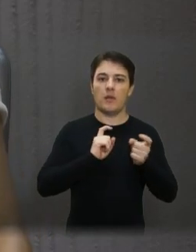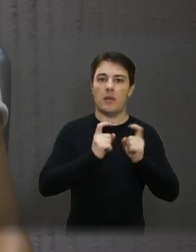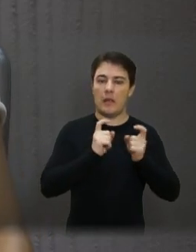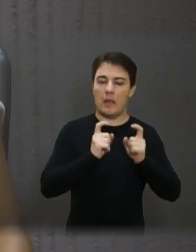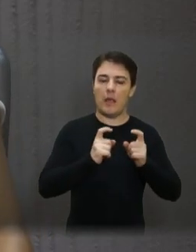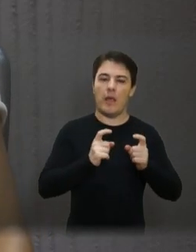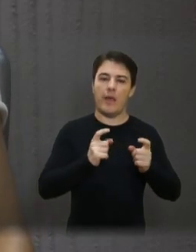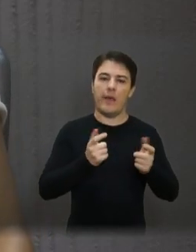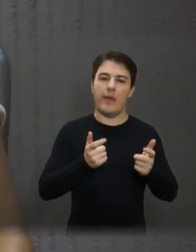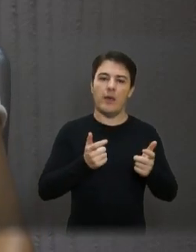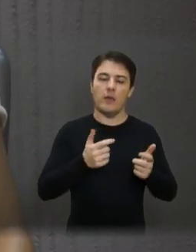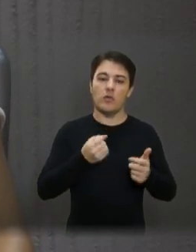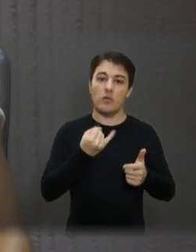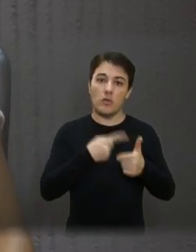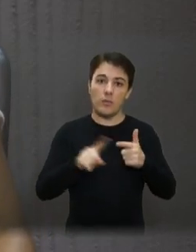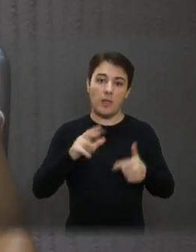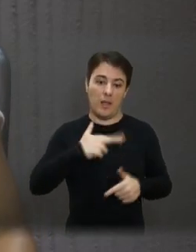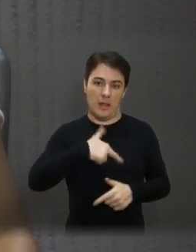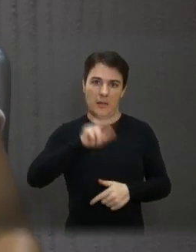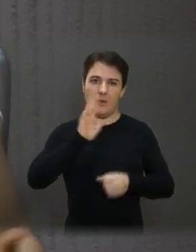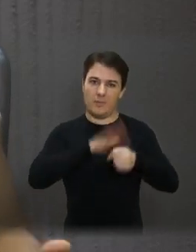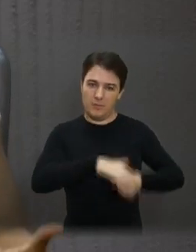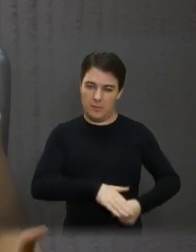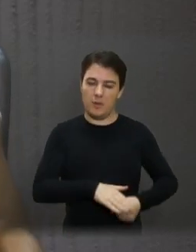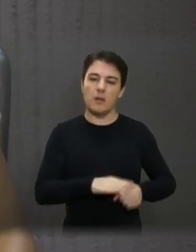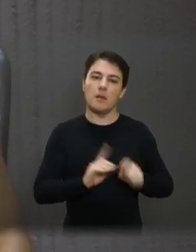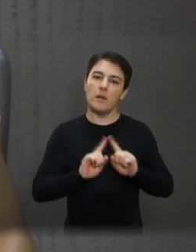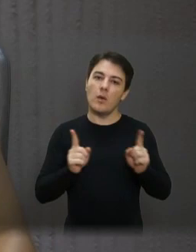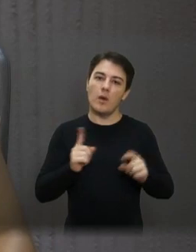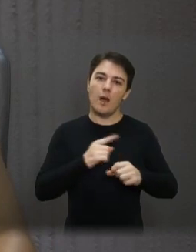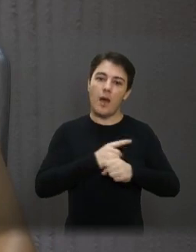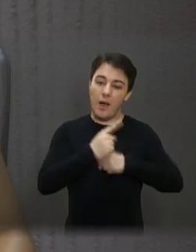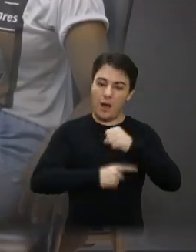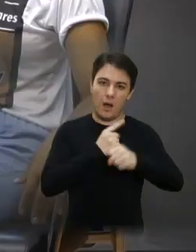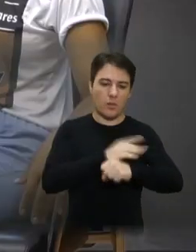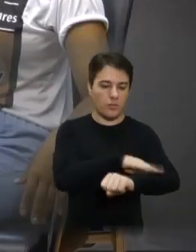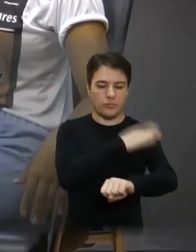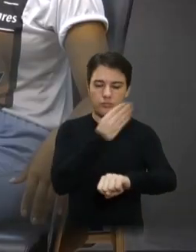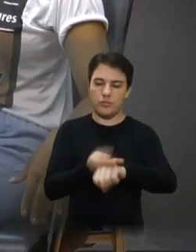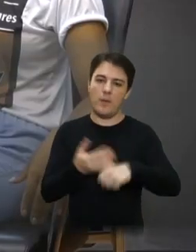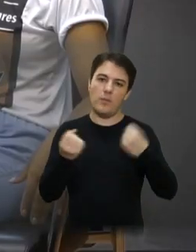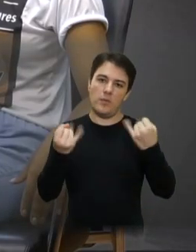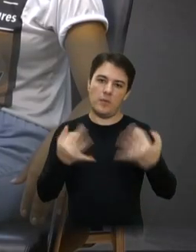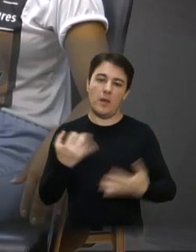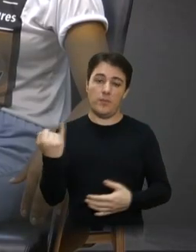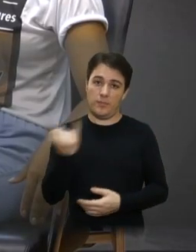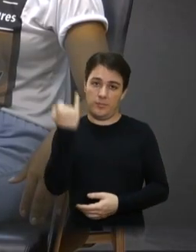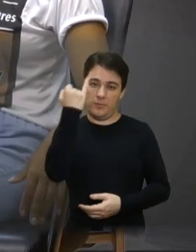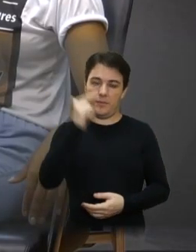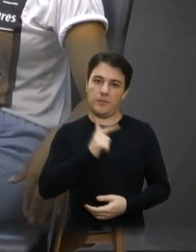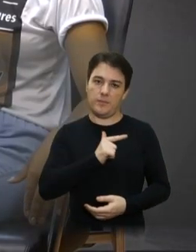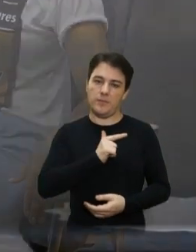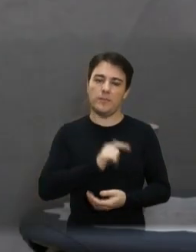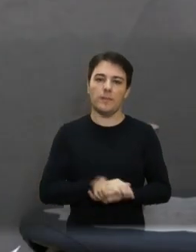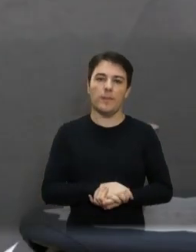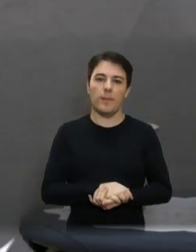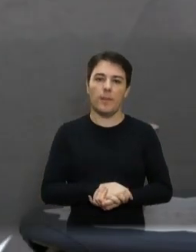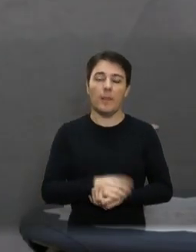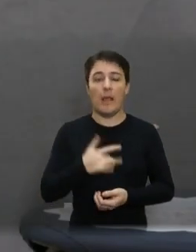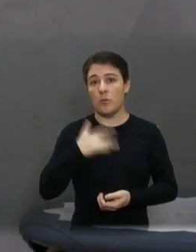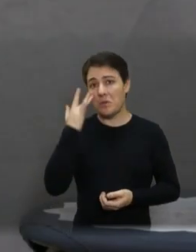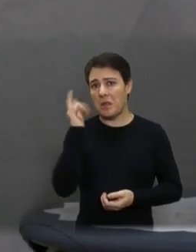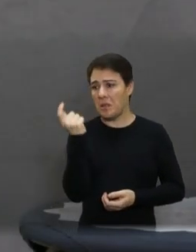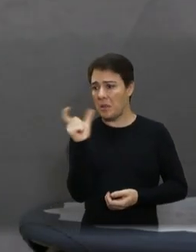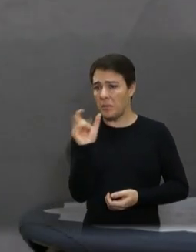ainda falta de negros e negras e assim durante o ano todo mostrando a relevância da falta eu eu não sei se o termo correto